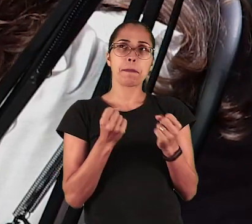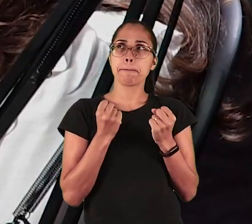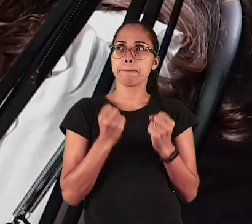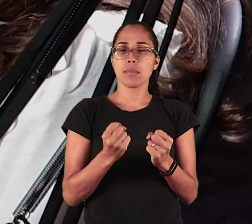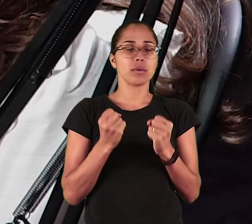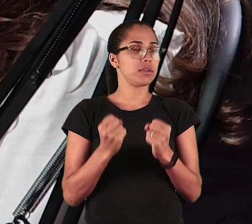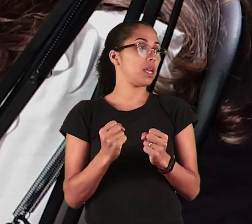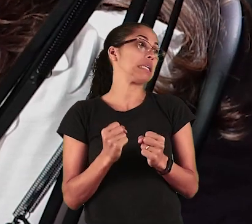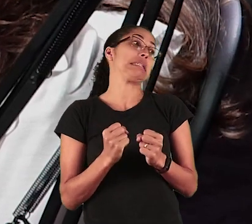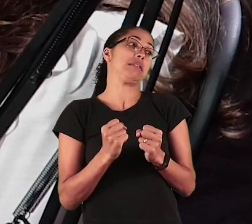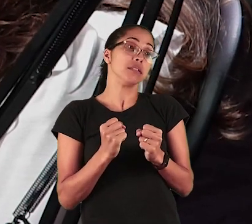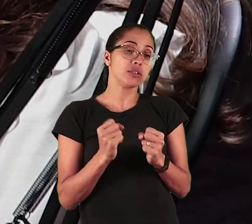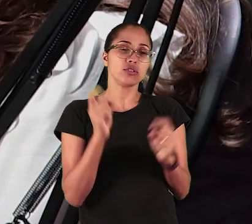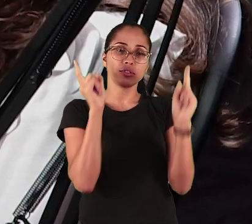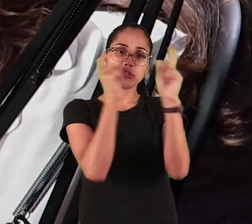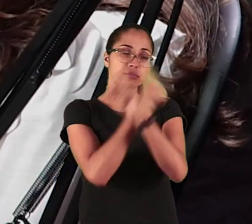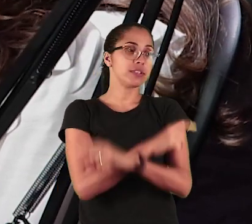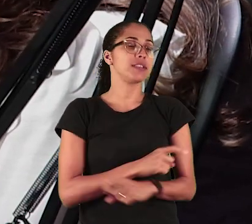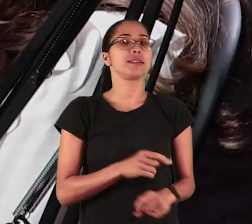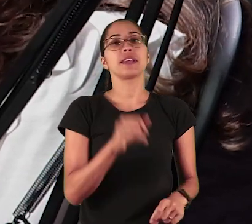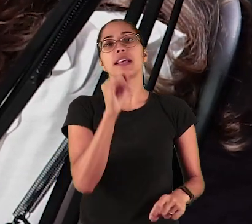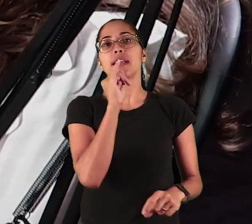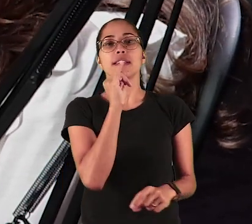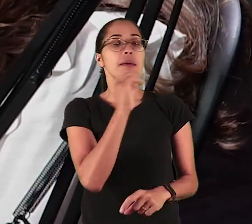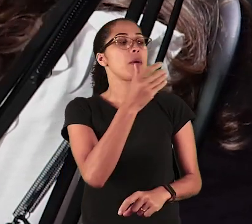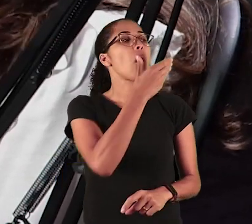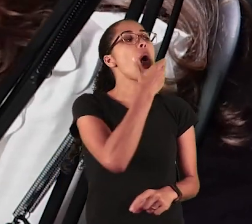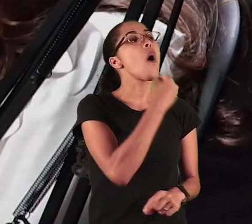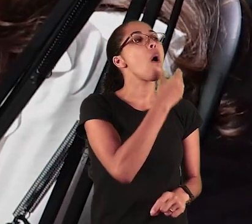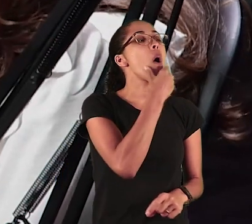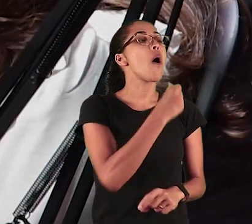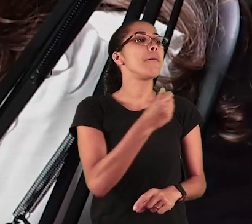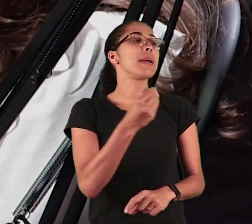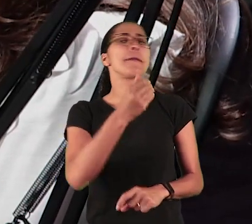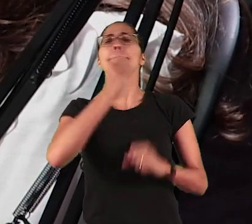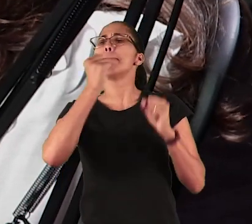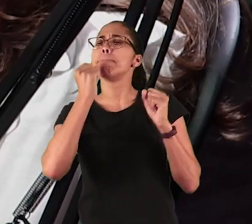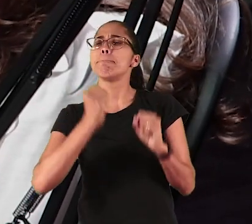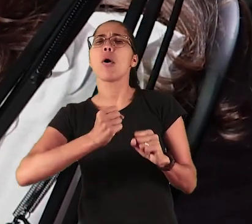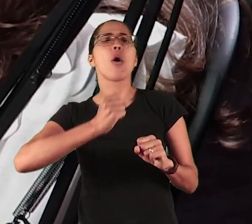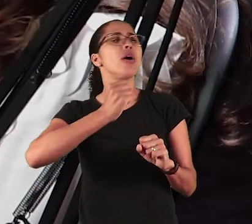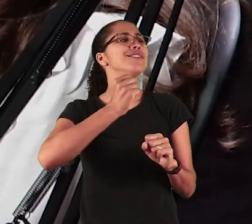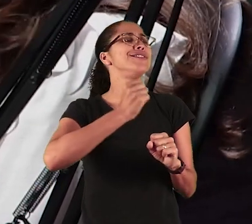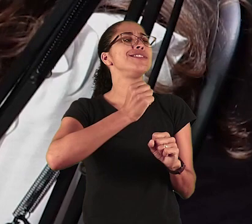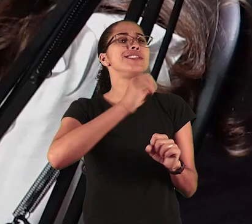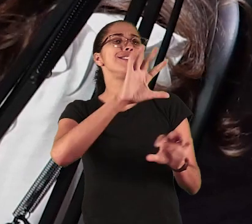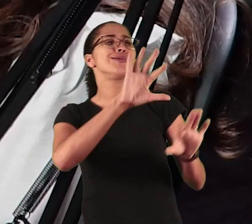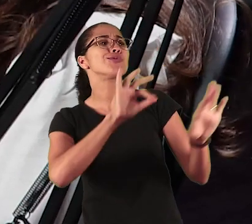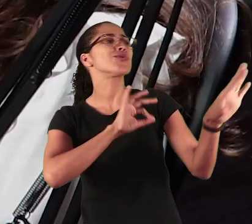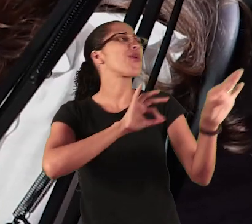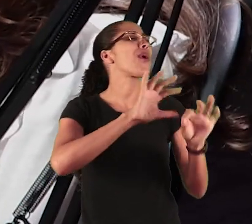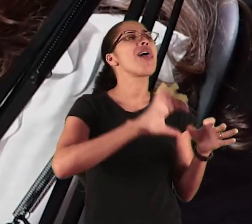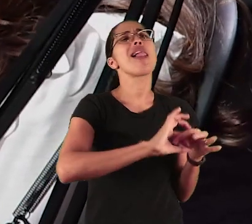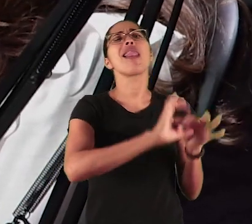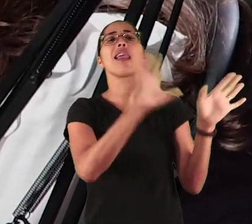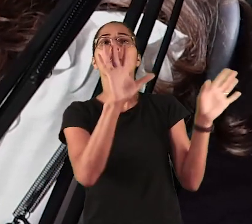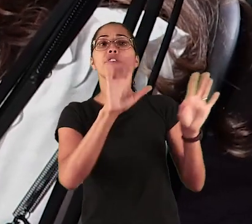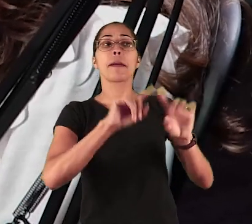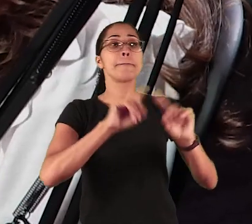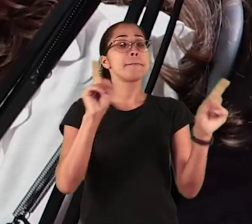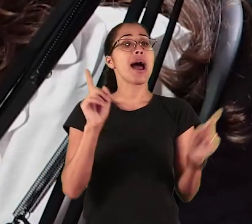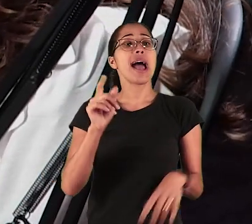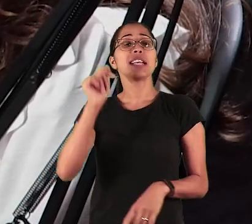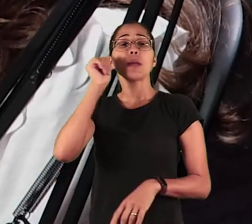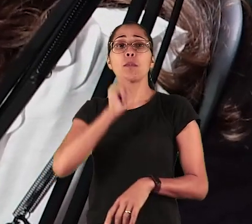então isso pesa para nós o homem Ele pode tomar uma decisão impulsiva voltar atrás e ir não sei que